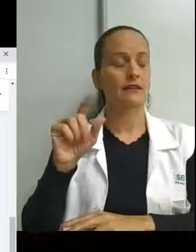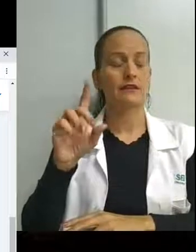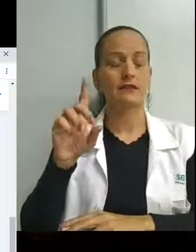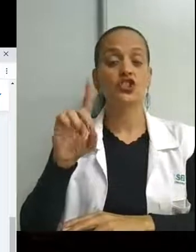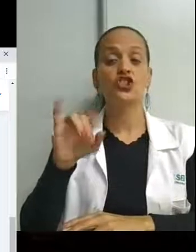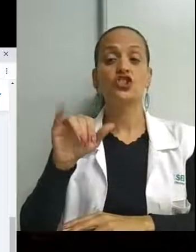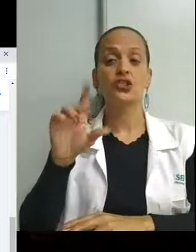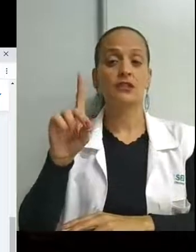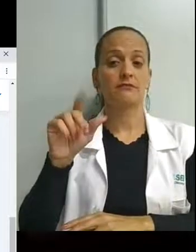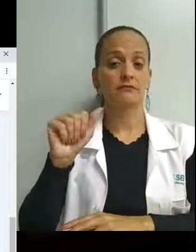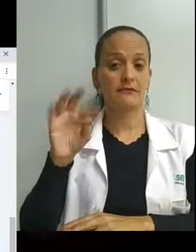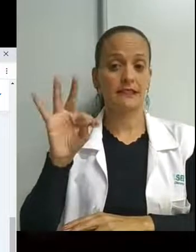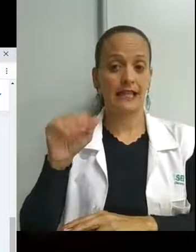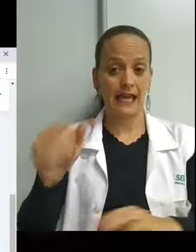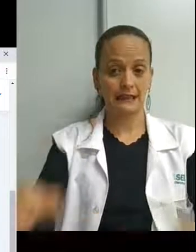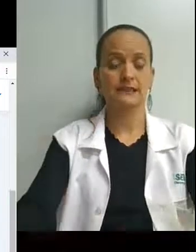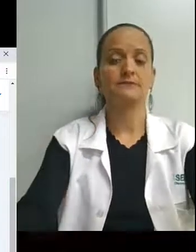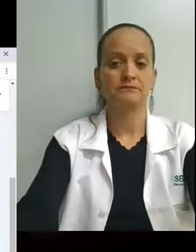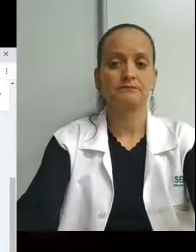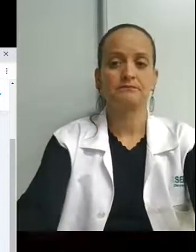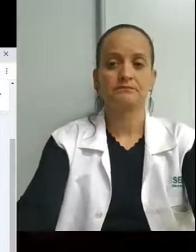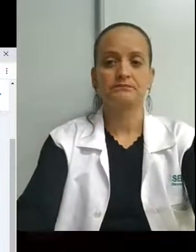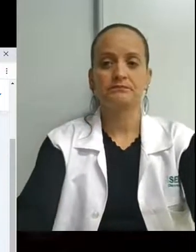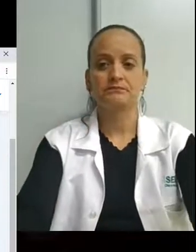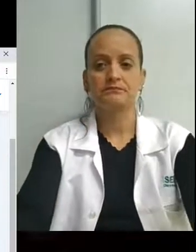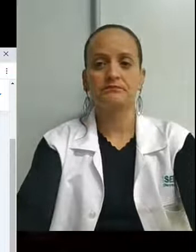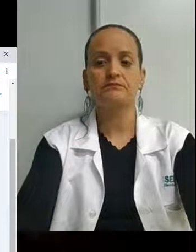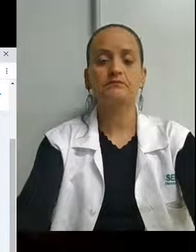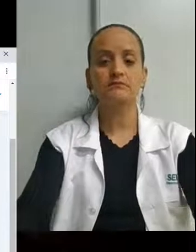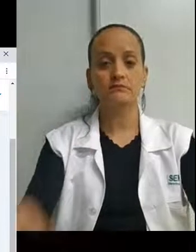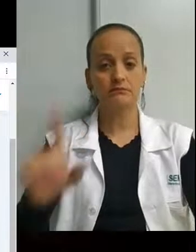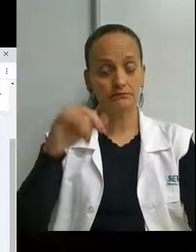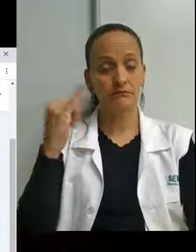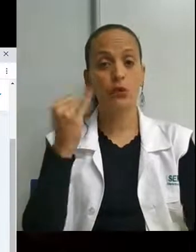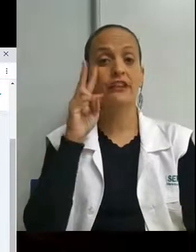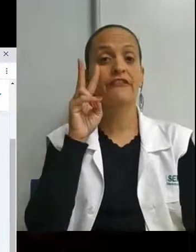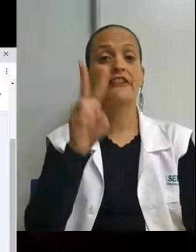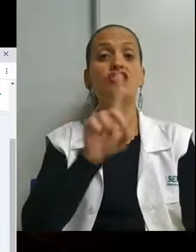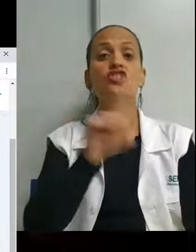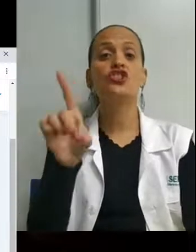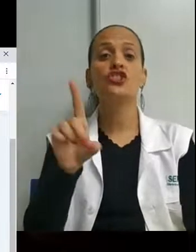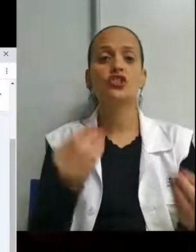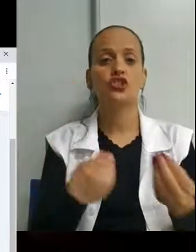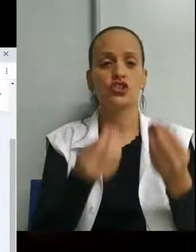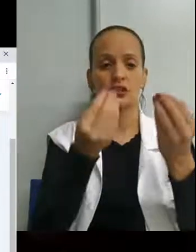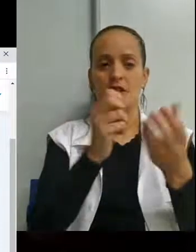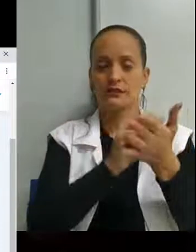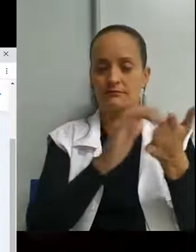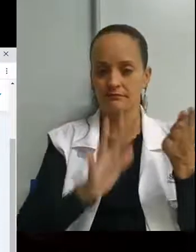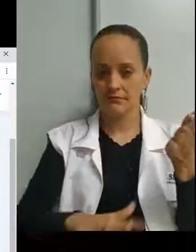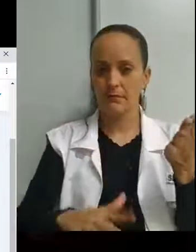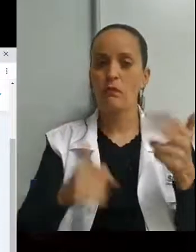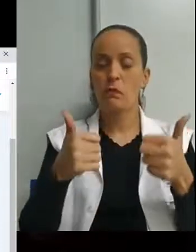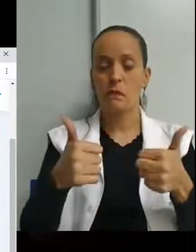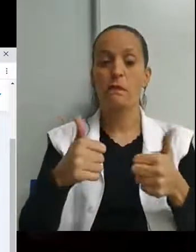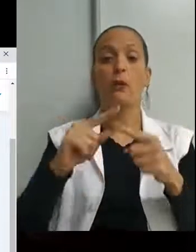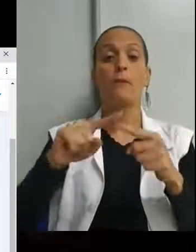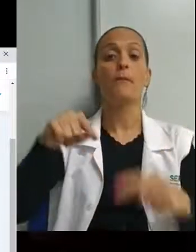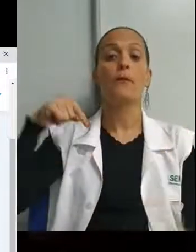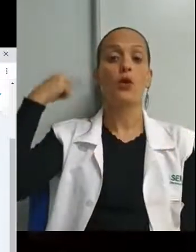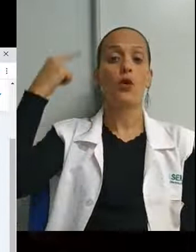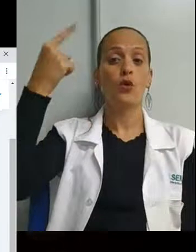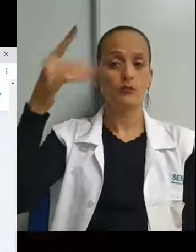acessar conteúdo, a apostila, tudo bem? Então, isso aqui, ó, na próxima semana a gente começa essa unidade